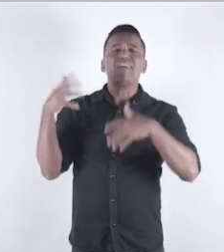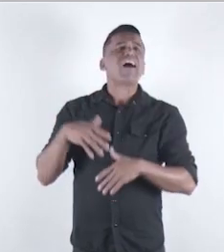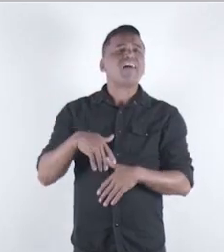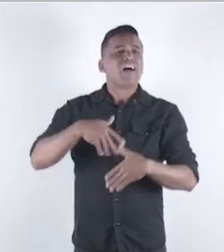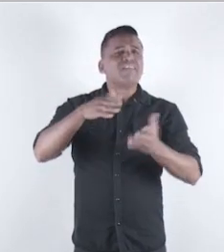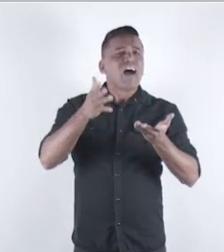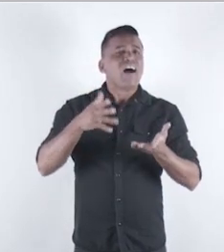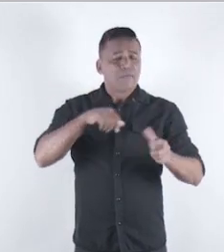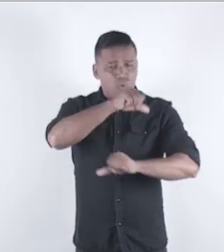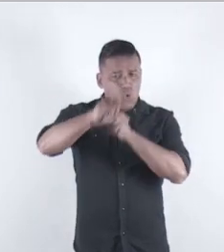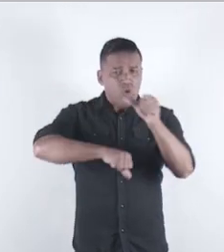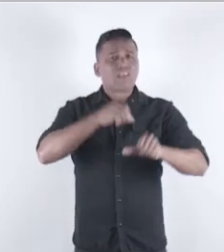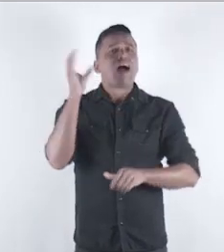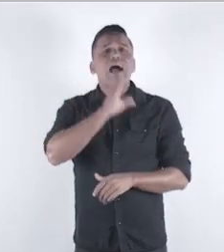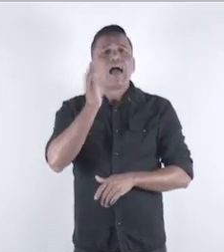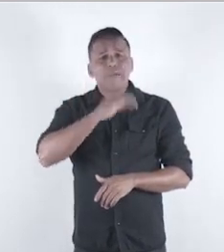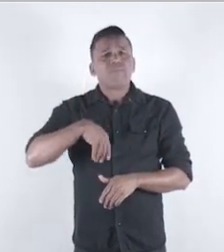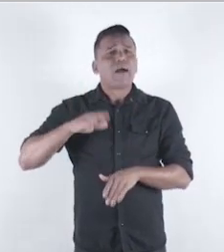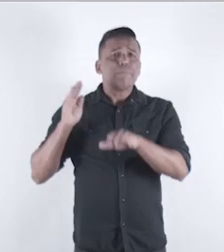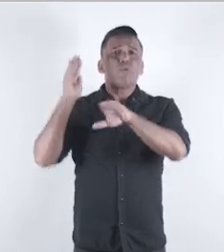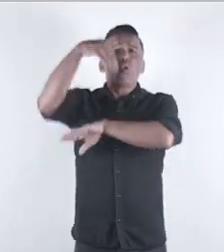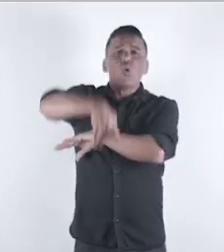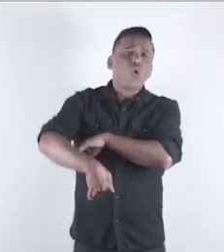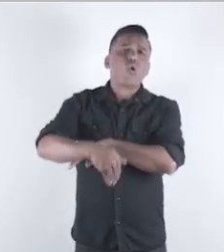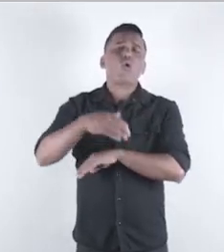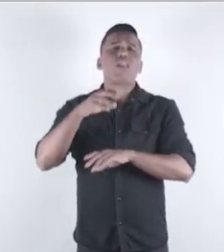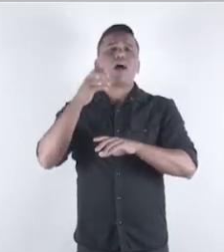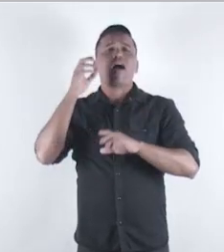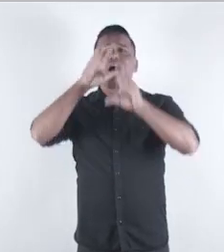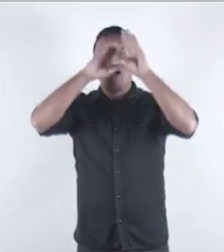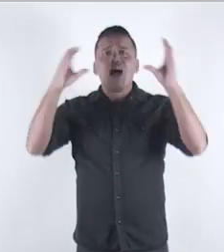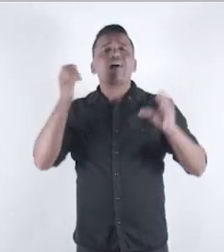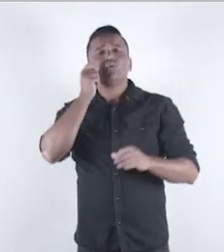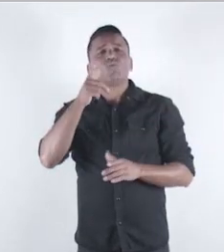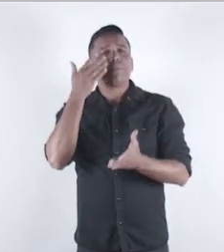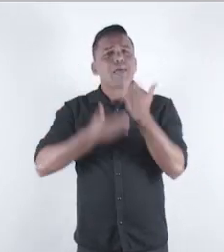não quer ser como eu, anda rápido, salta, a fruta vai passar do ponto.